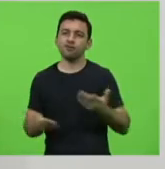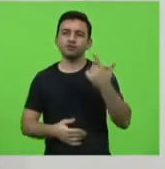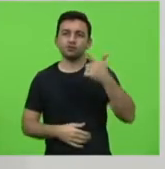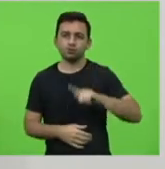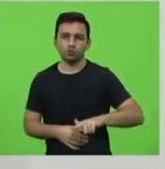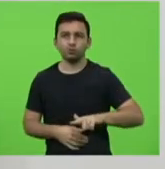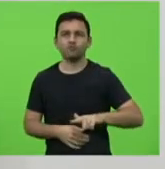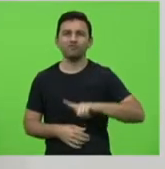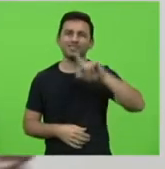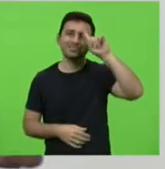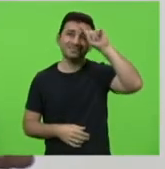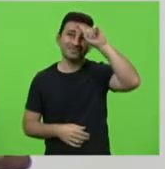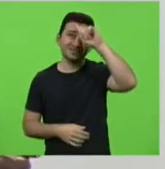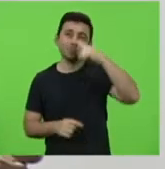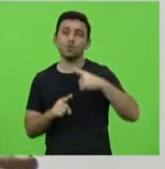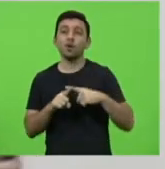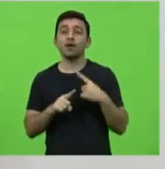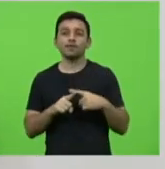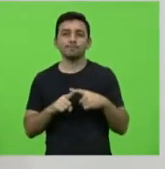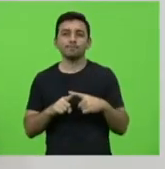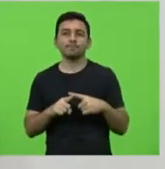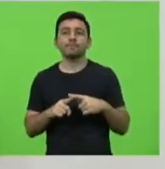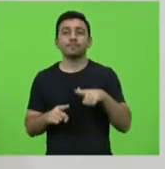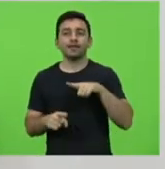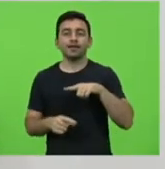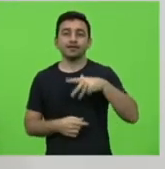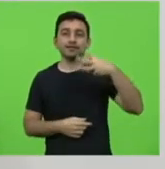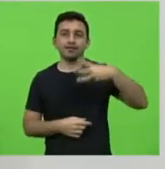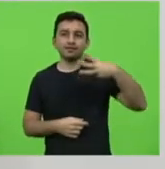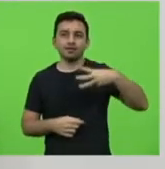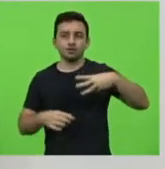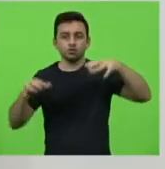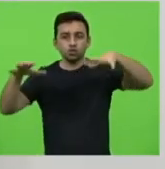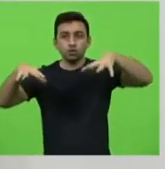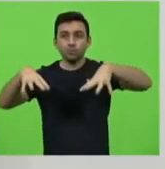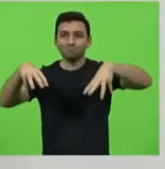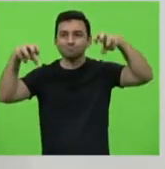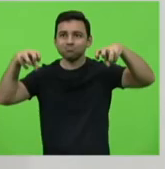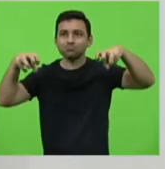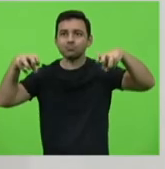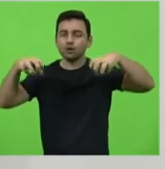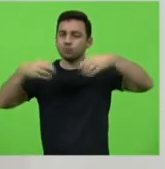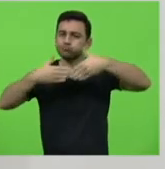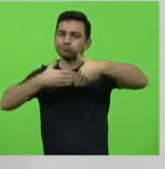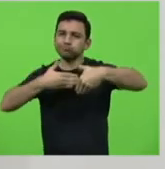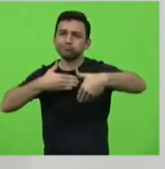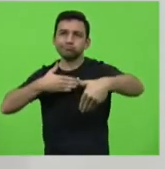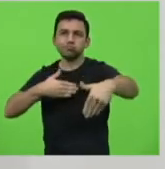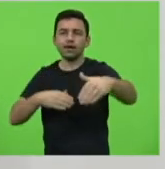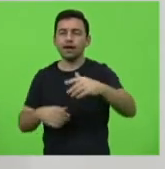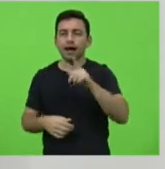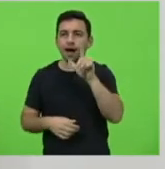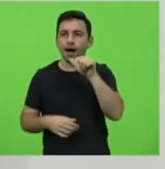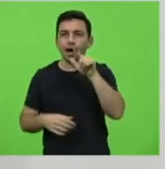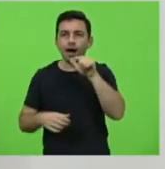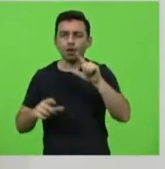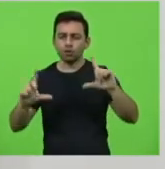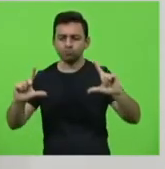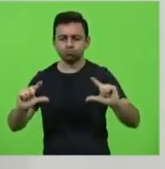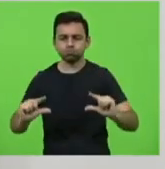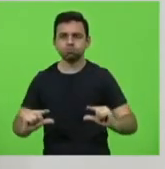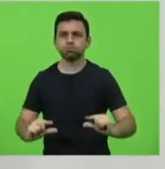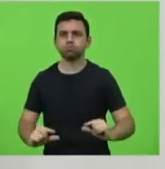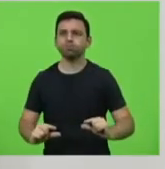situação delicada, porque estamos enfrentando uma terceira estiagem prolongada e que os níveis de água estão nos mais baixos.